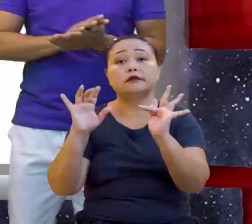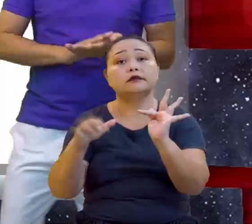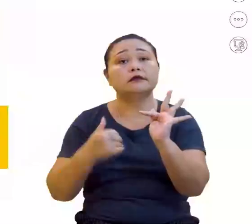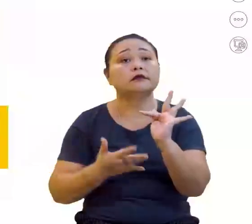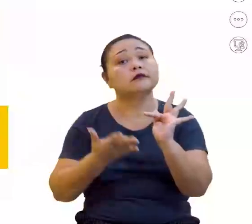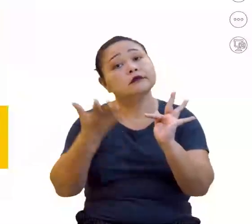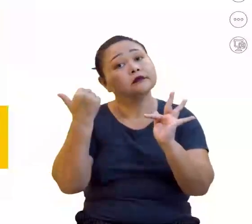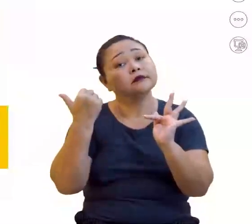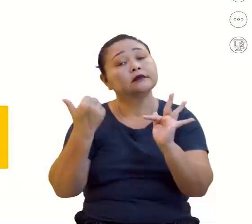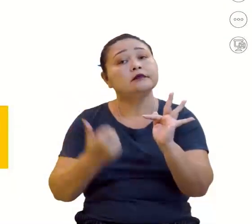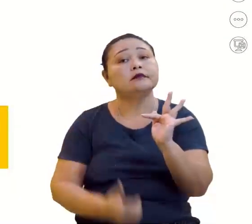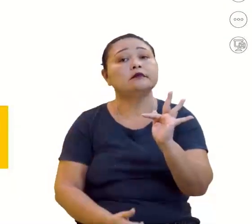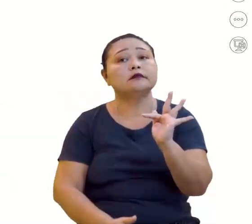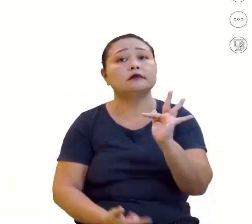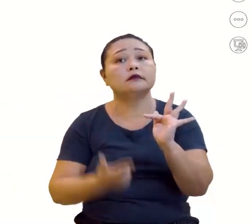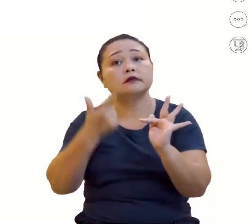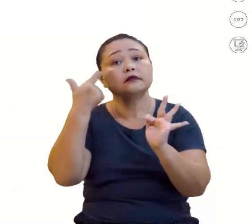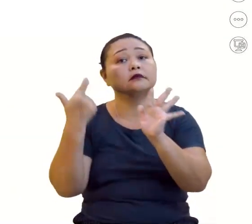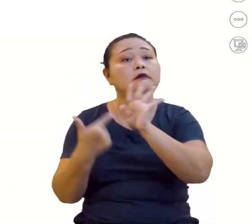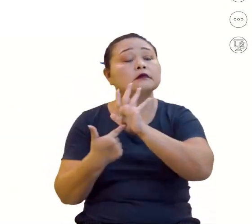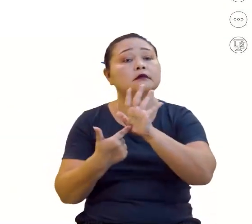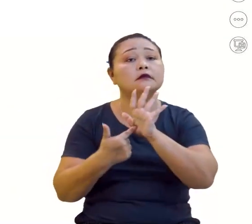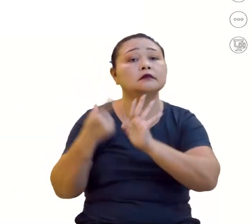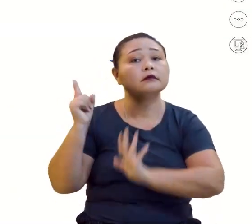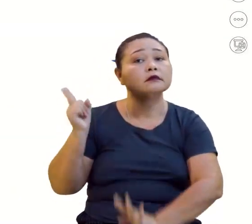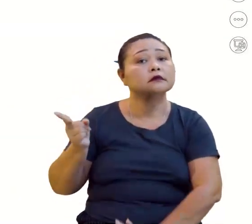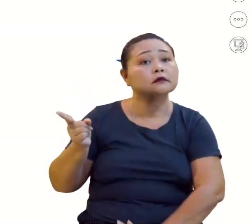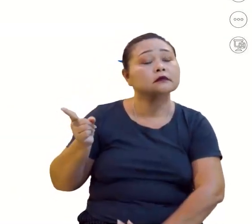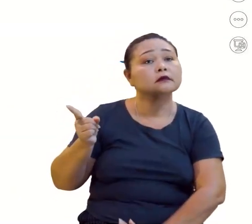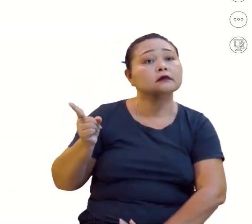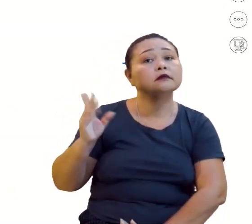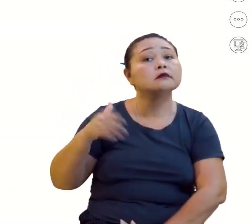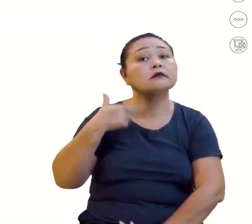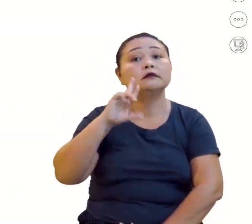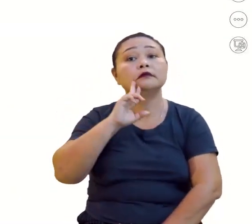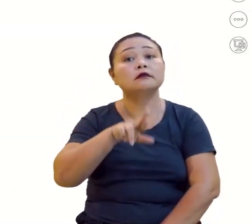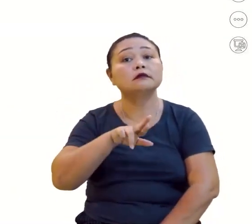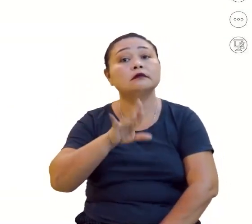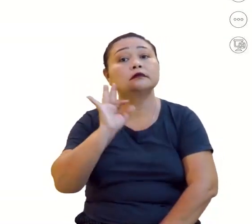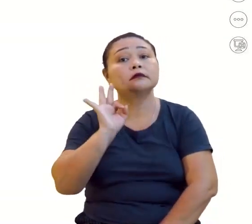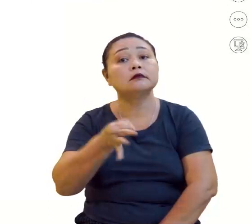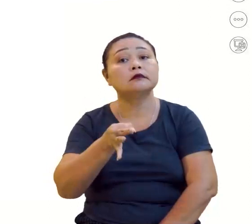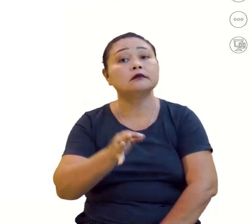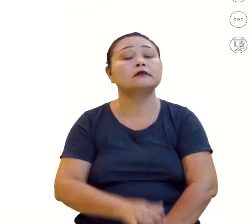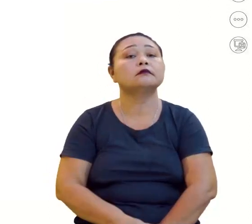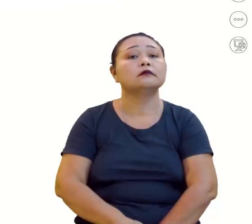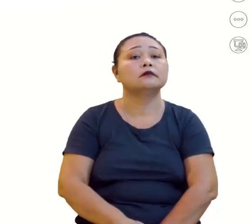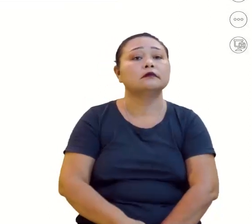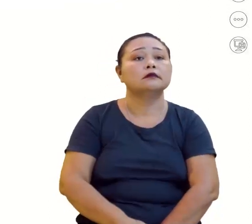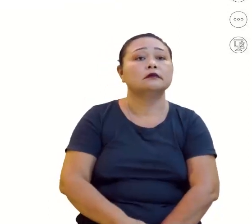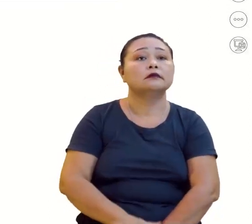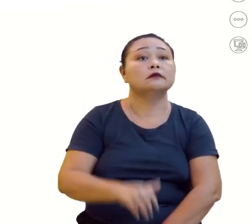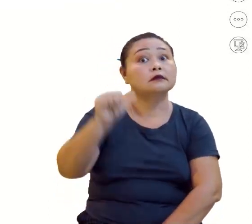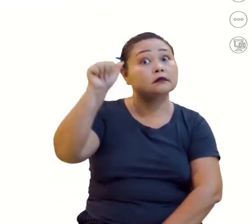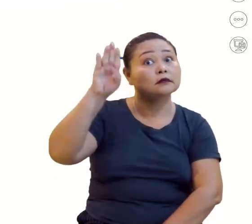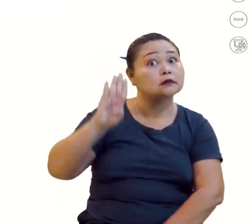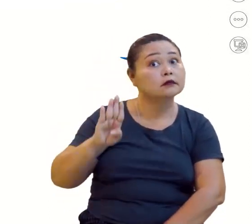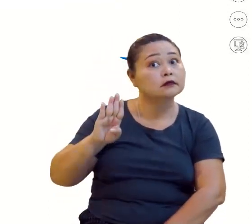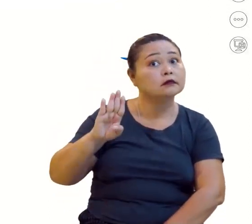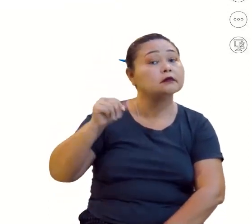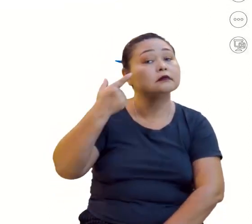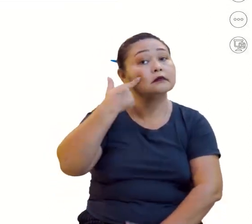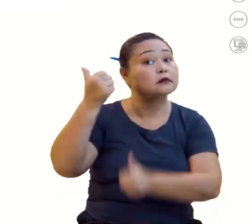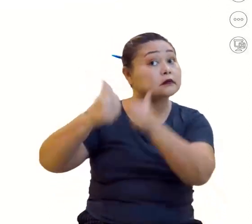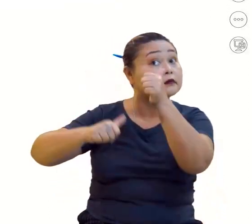Vamos lá então? Vamos marcar no gráfico? Olha lá. Então, no gráfico, qual a resposta correta? Vamos ver, nós temos a A e a B. Isso. Vamos fazer a análise